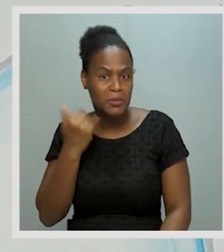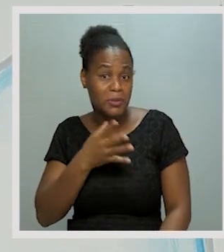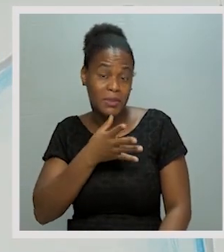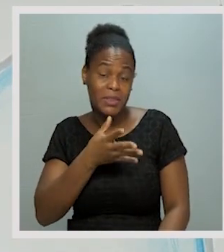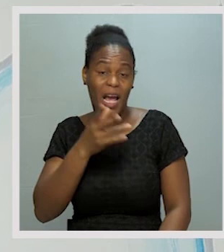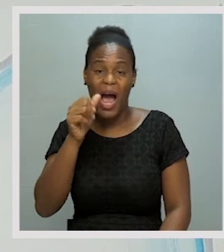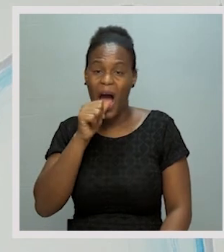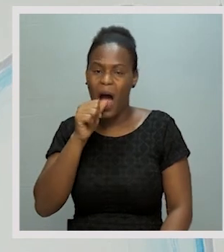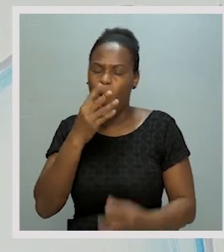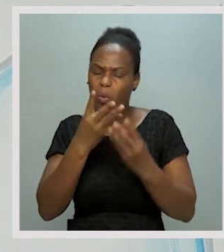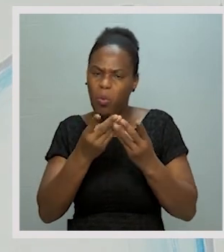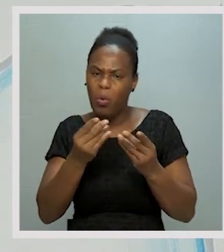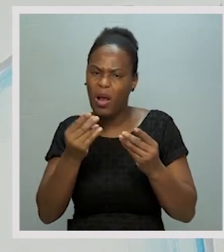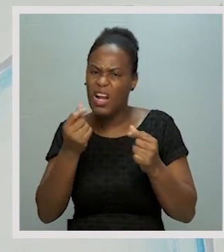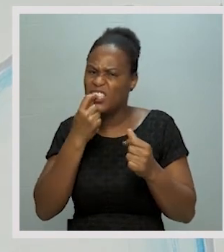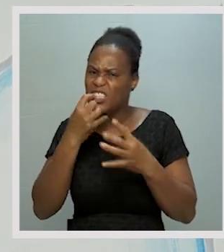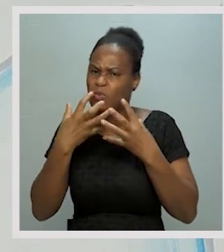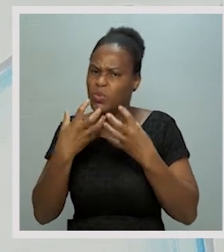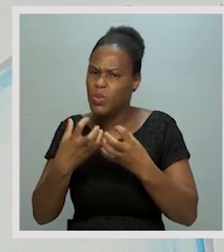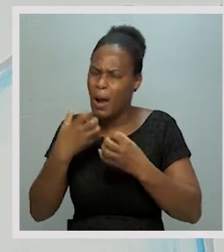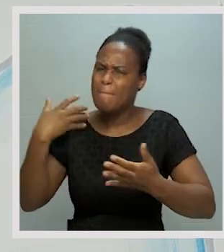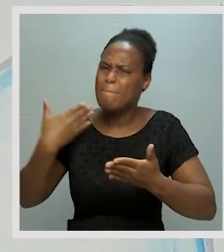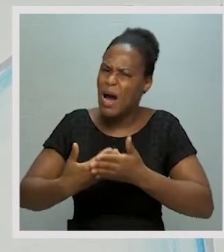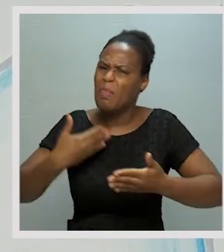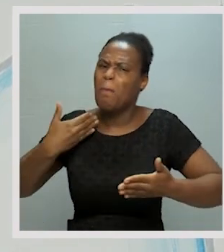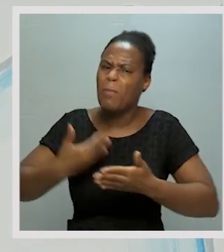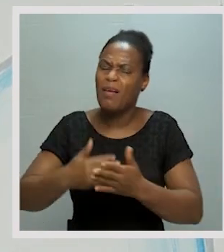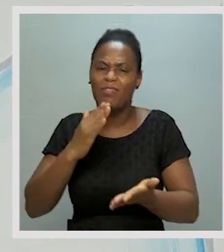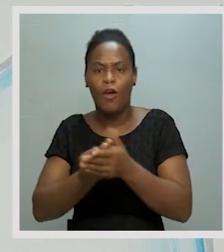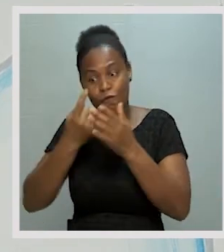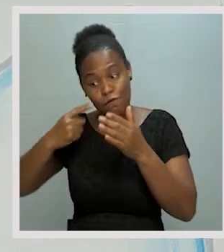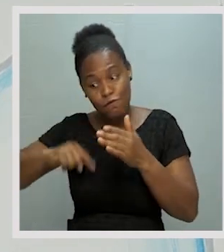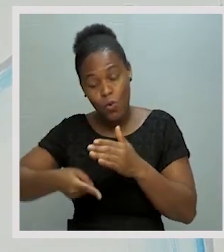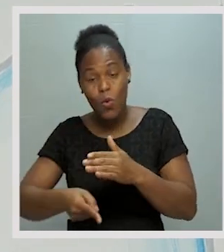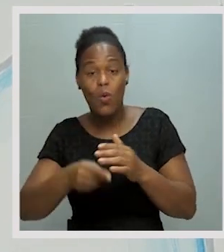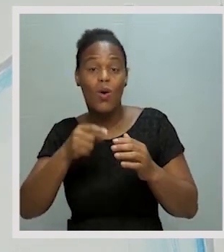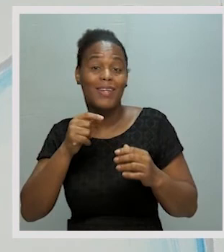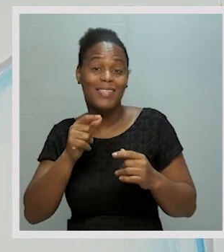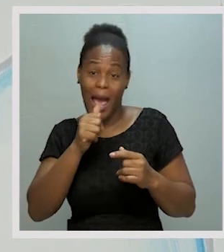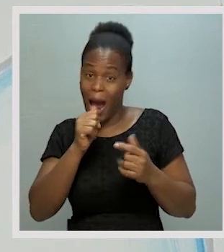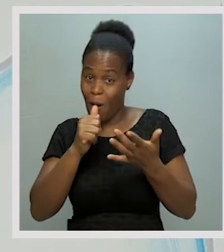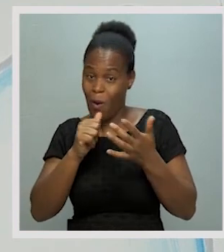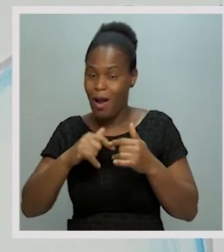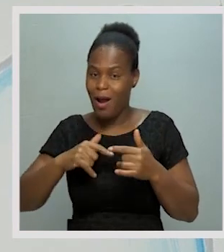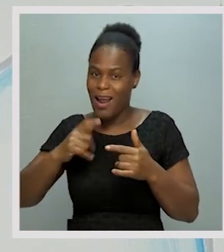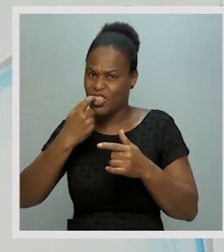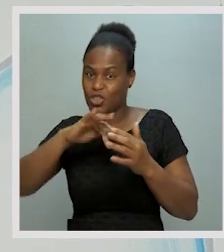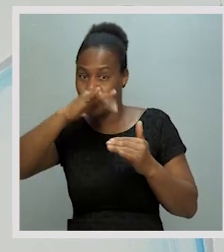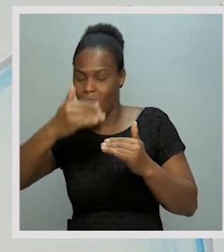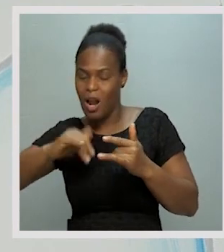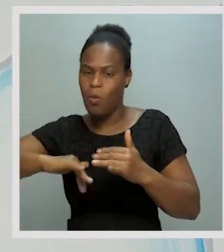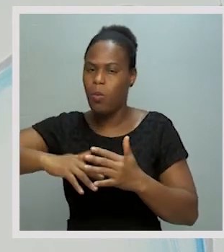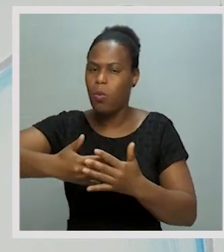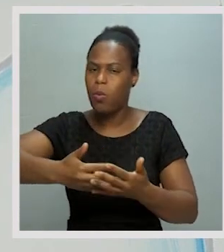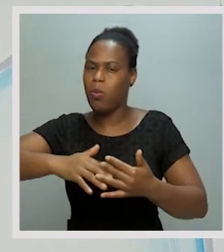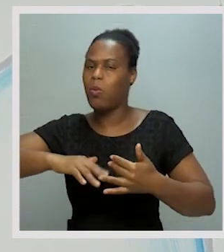falar assim, água mole em pedra dura, tanto bate até que fura. Mas, olhe, como estamos a